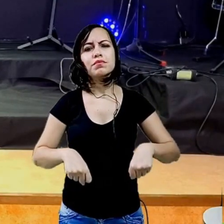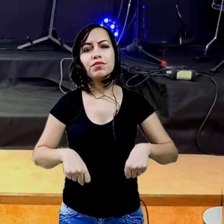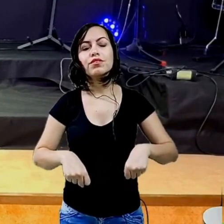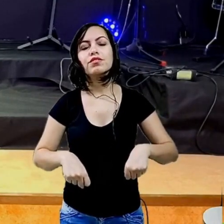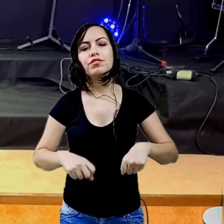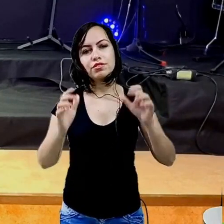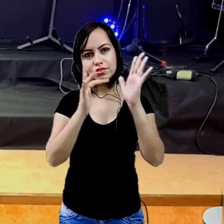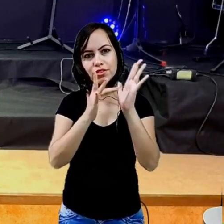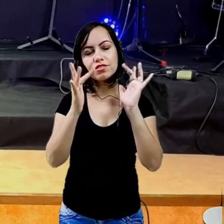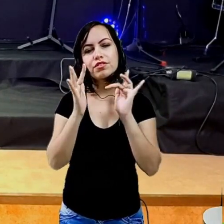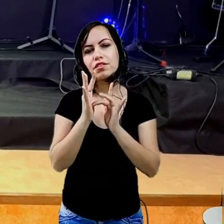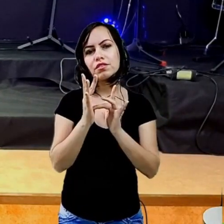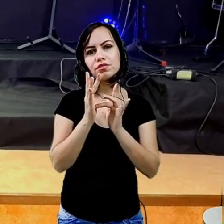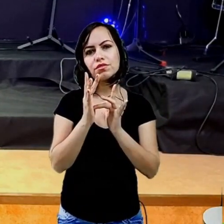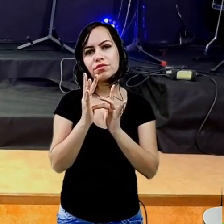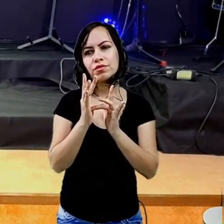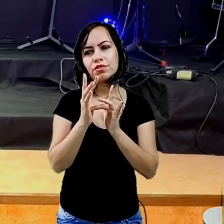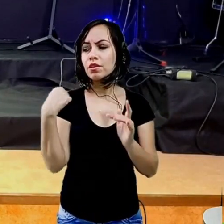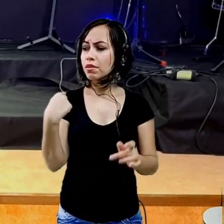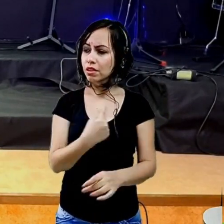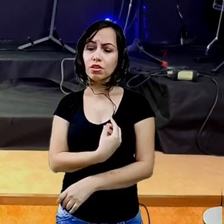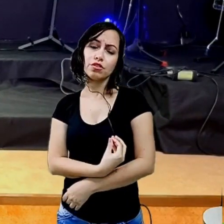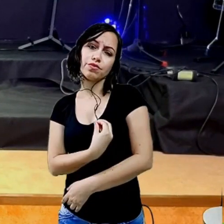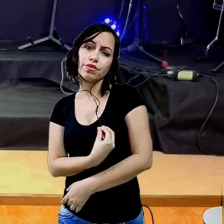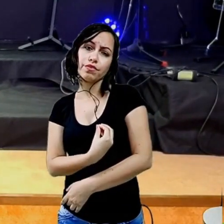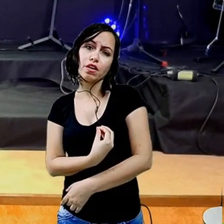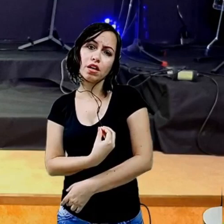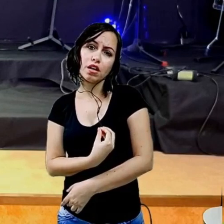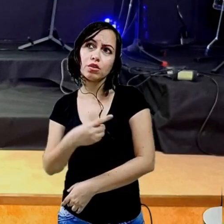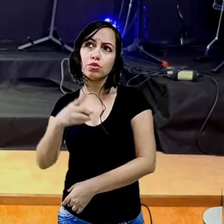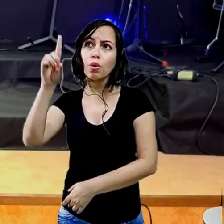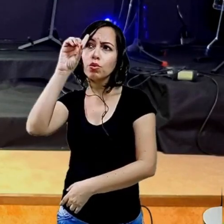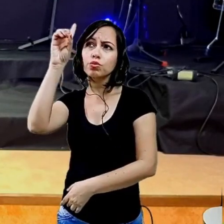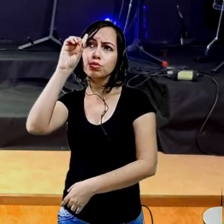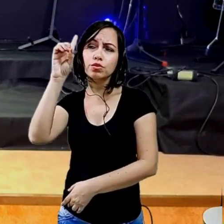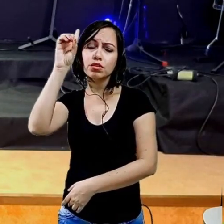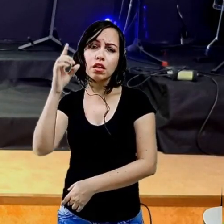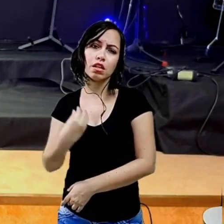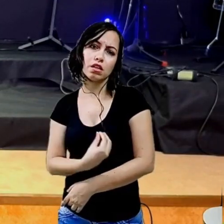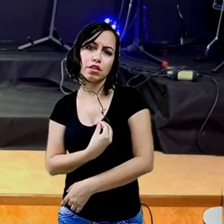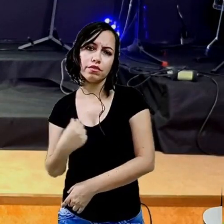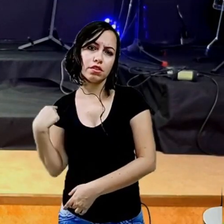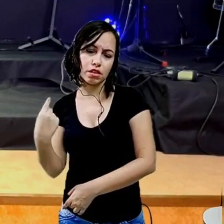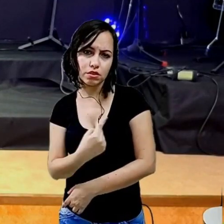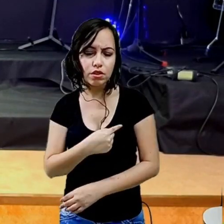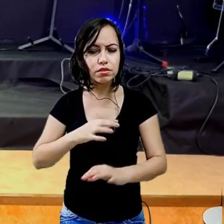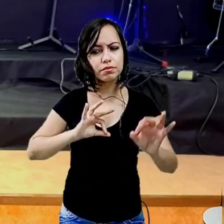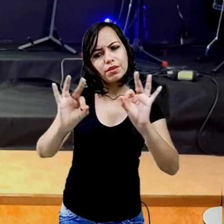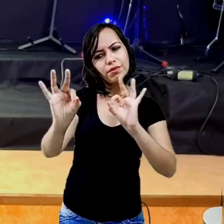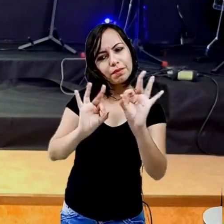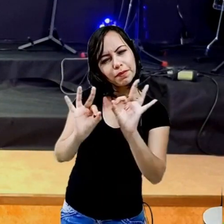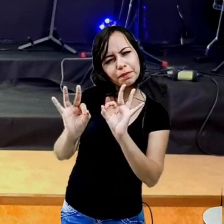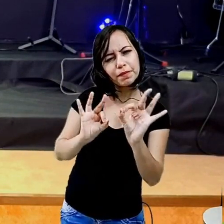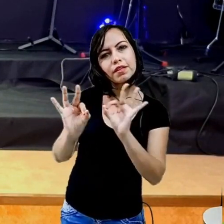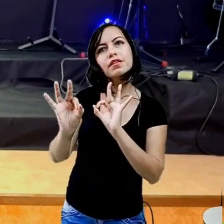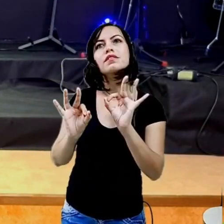necessitamos de Jesus para nós caminharmos no dia a dia das nossas vidas, para uma preparação para